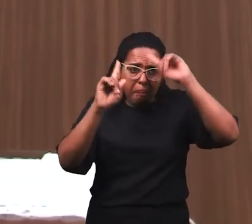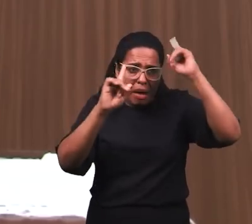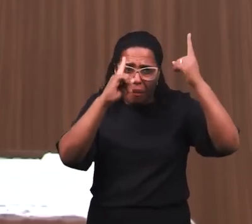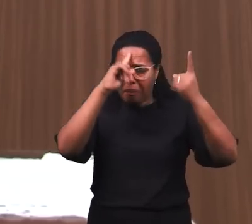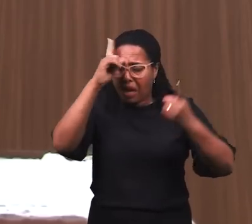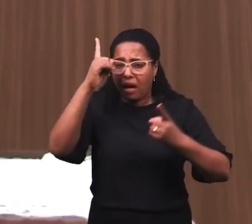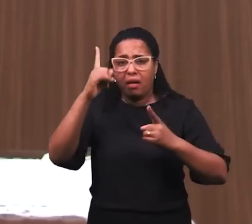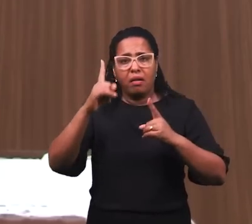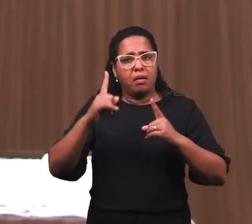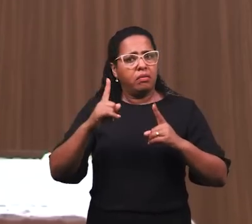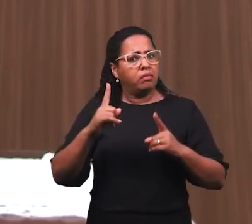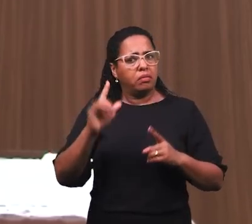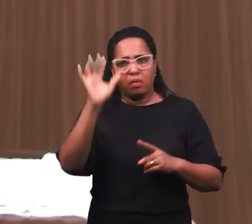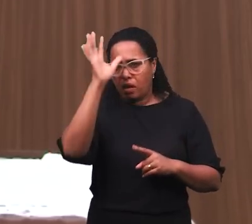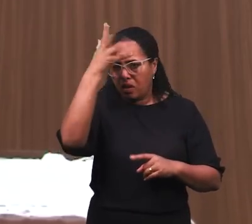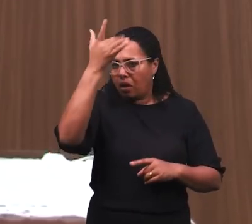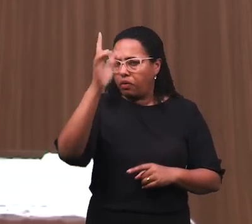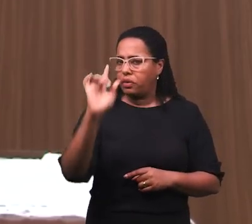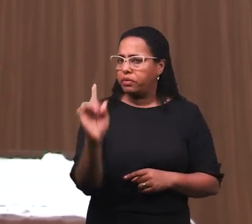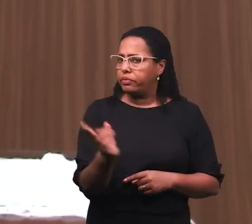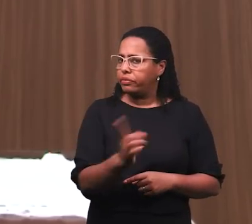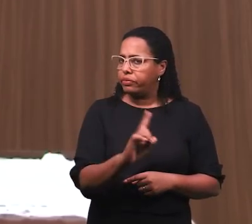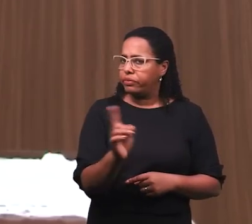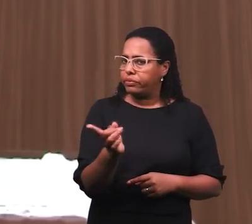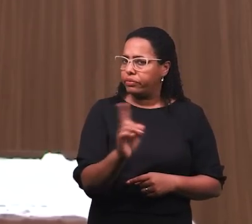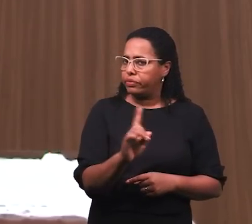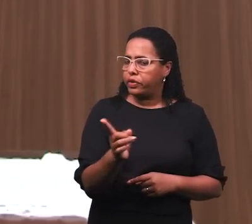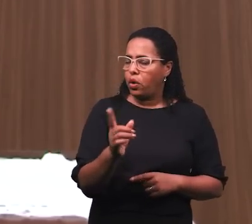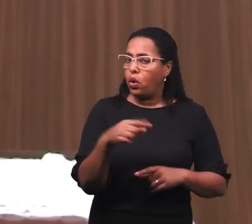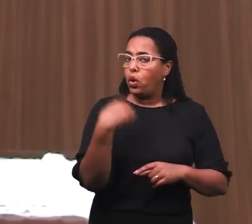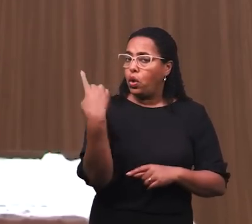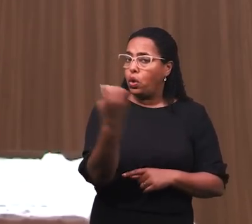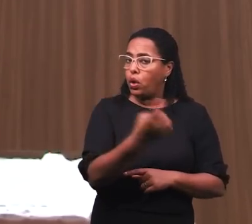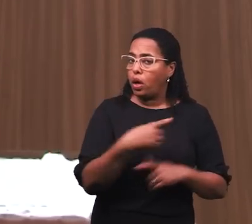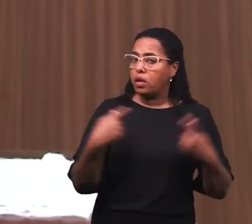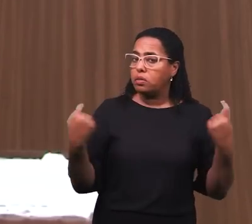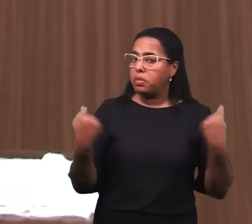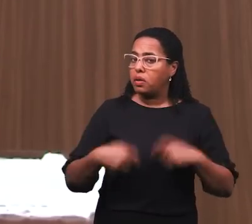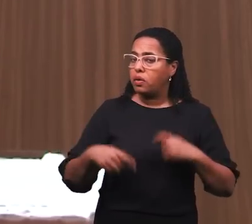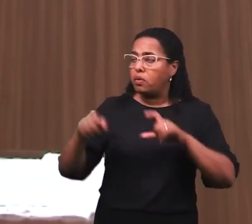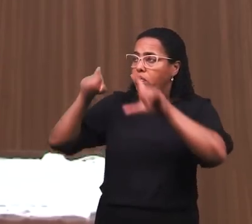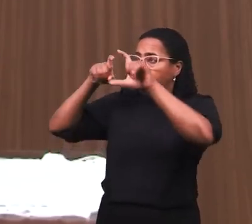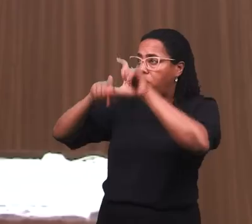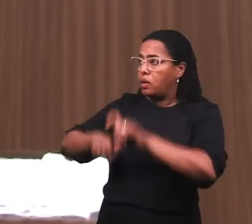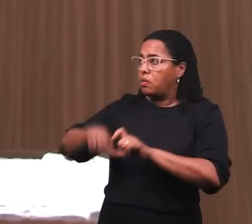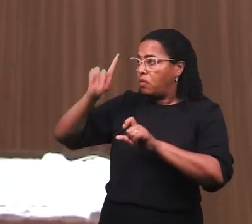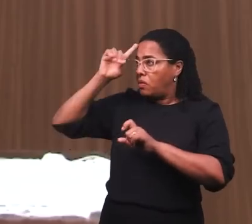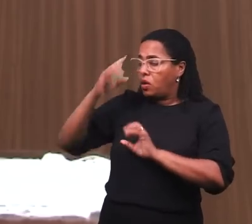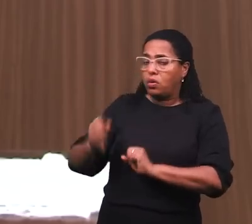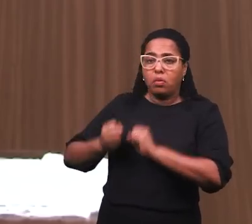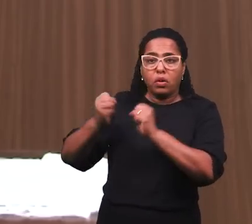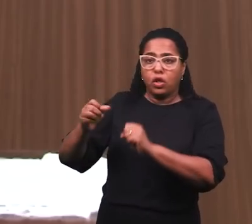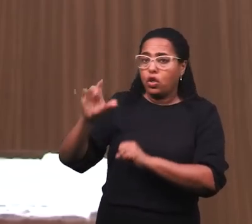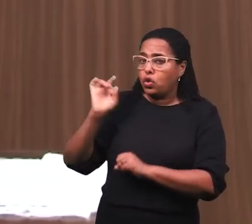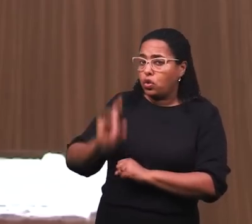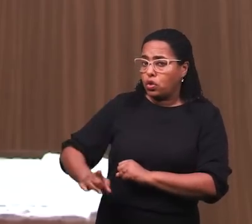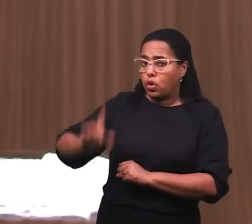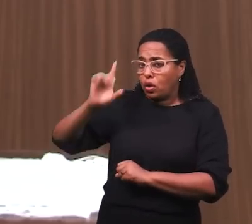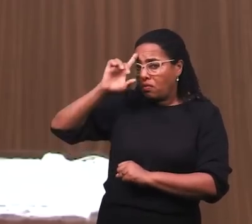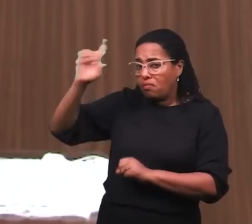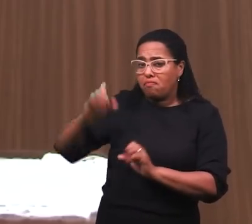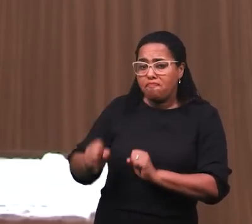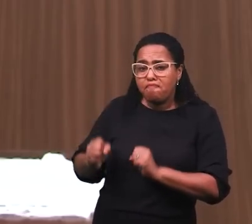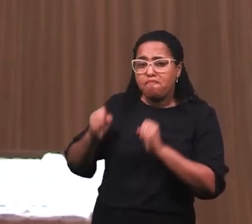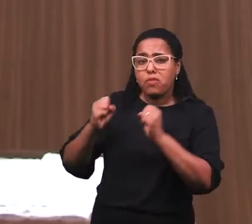e saídas que não resolvem, porque só podemos depender do nosso Deus Todo-Poderoso. Só Ele tem poder